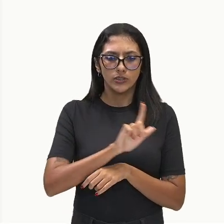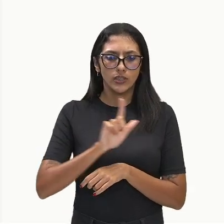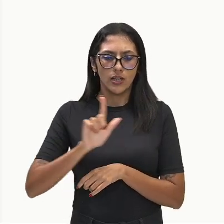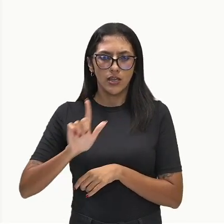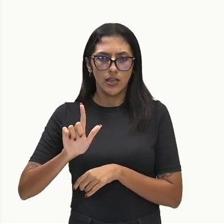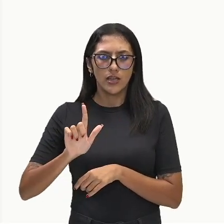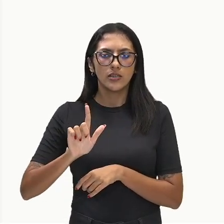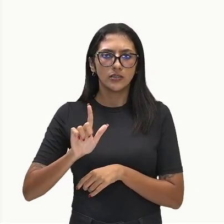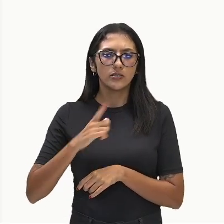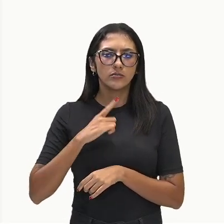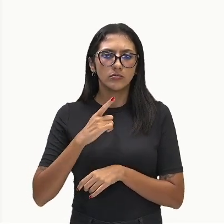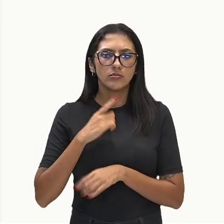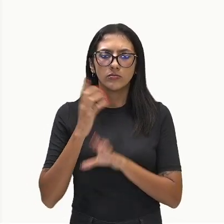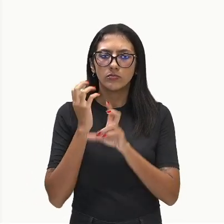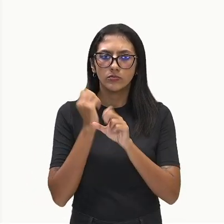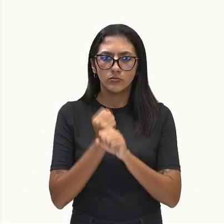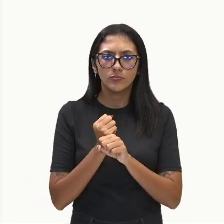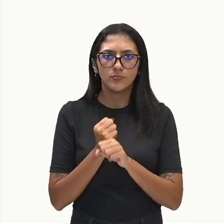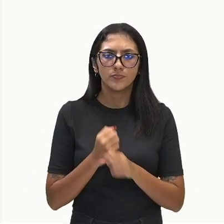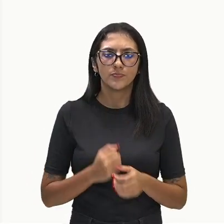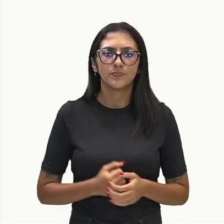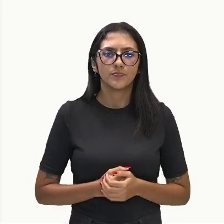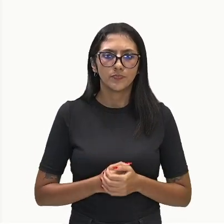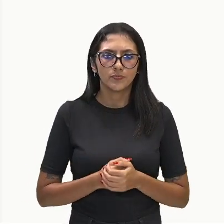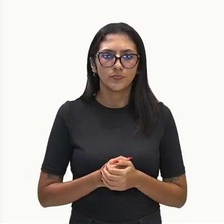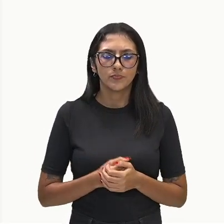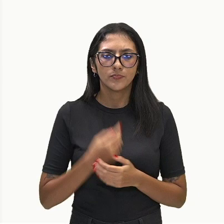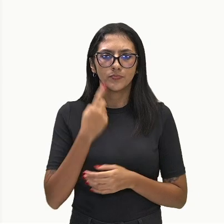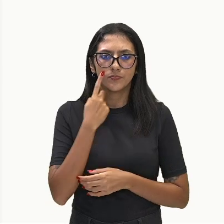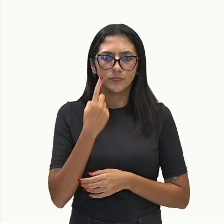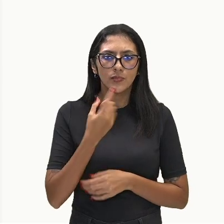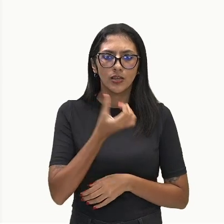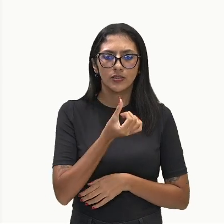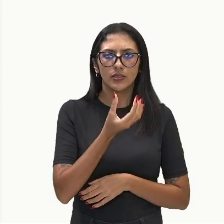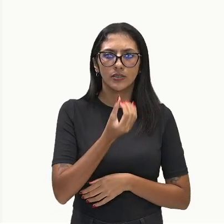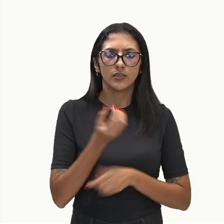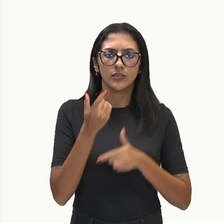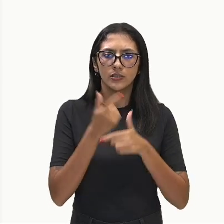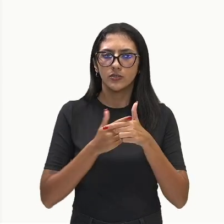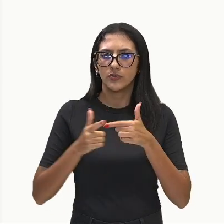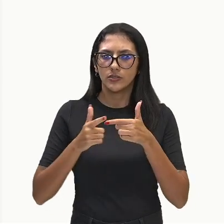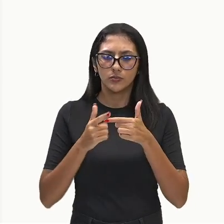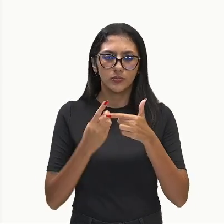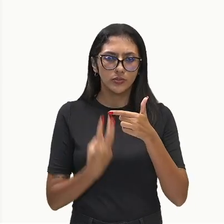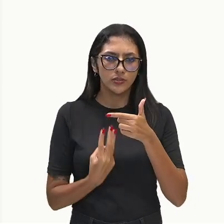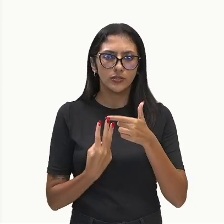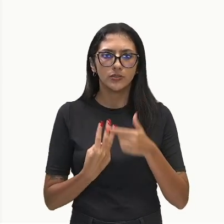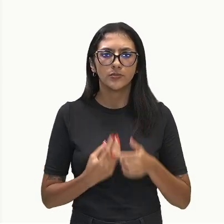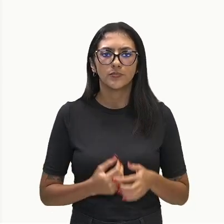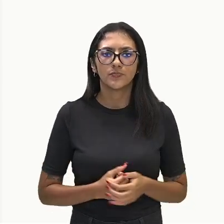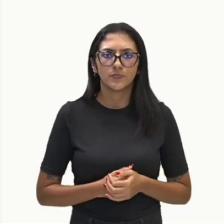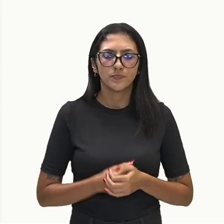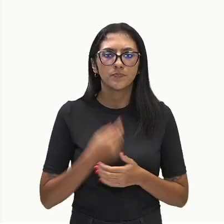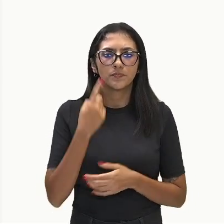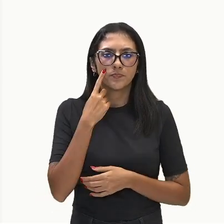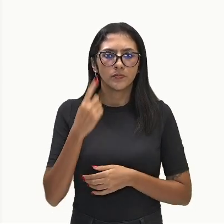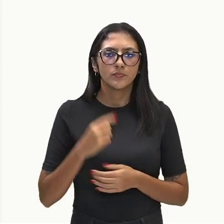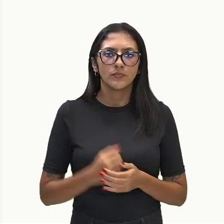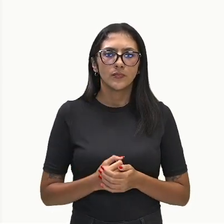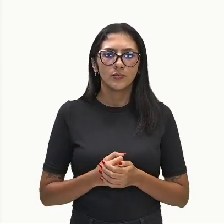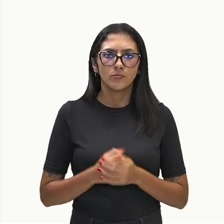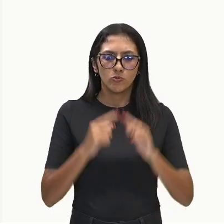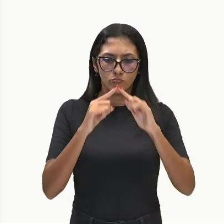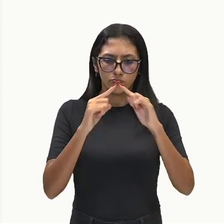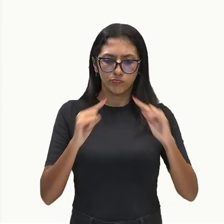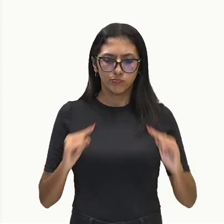lado vale quanto? É só a gente pegar 60 e dividir por 3. E aí a gente obtém que o lado